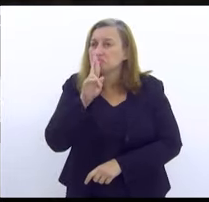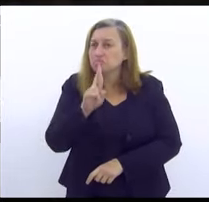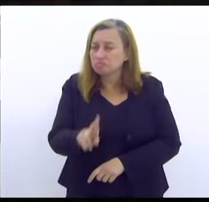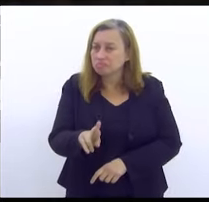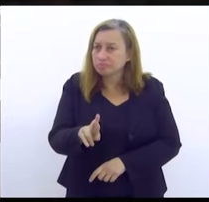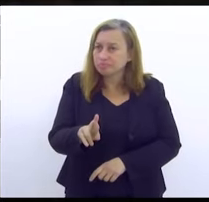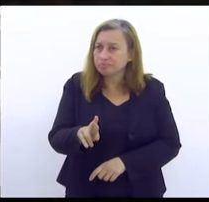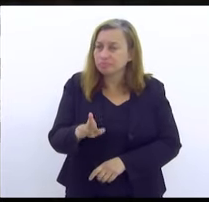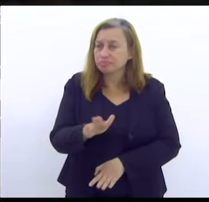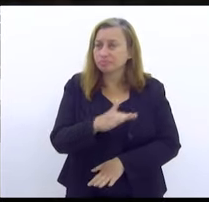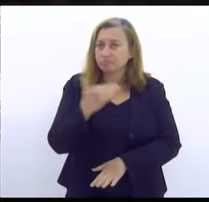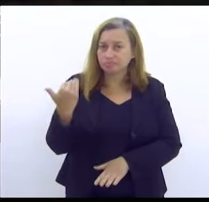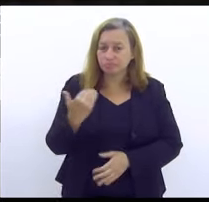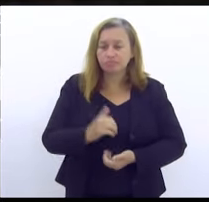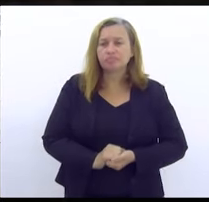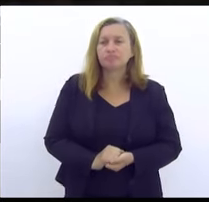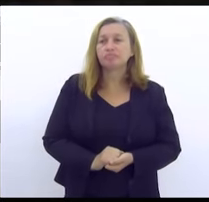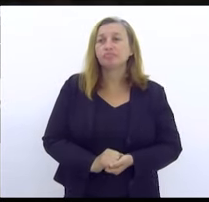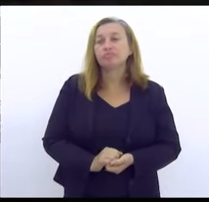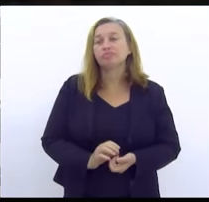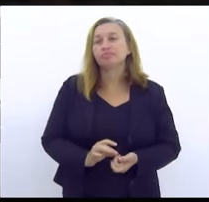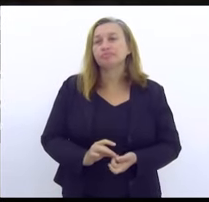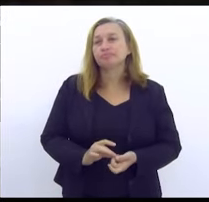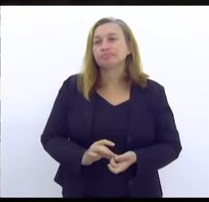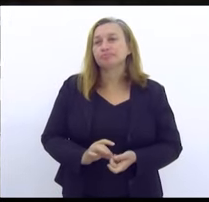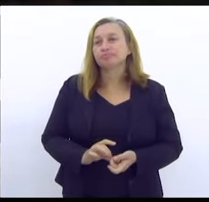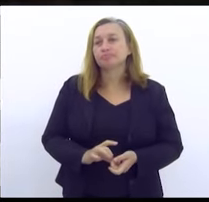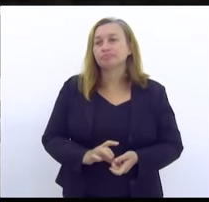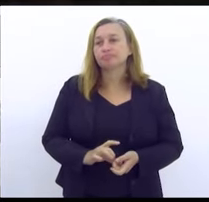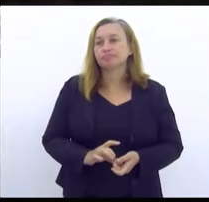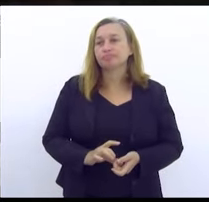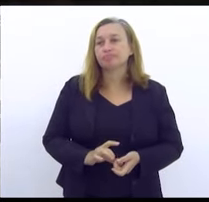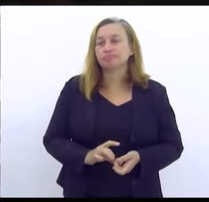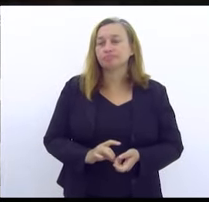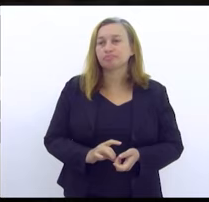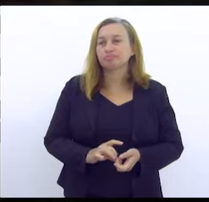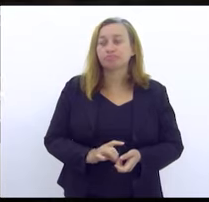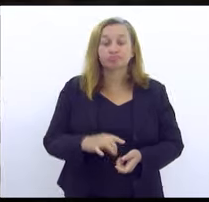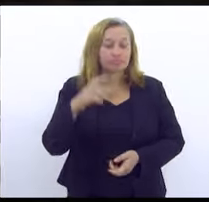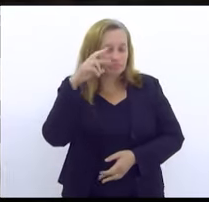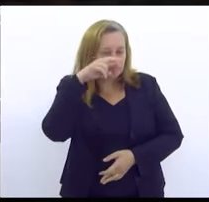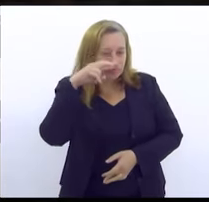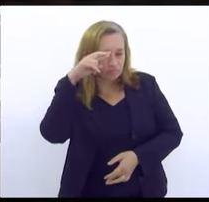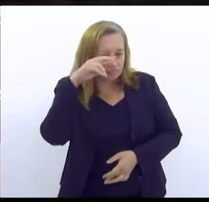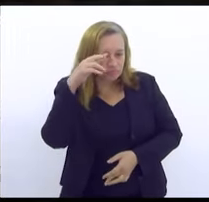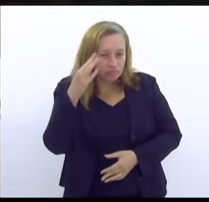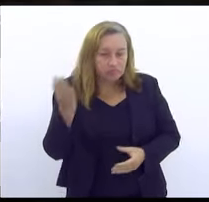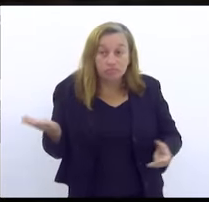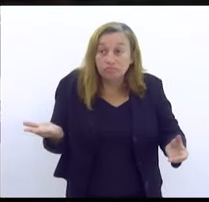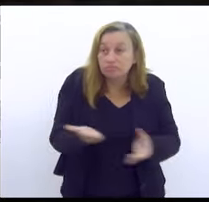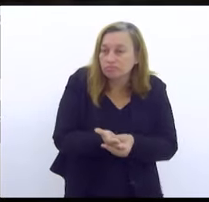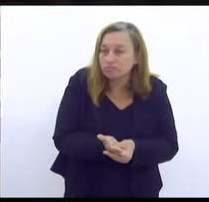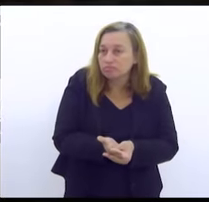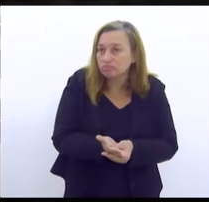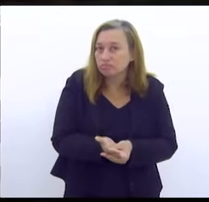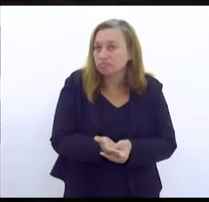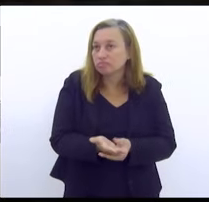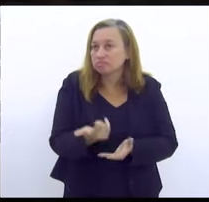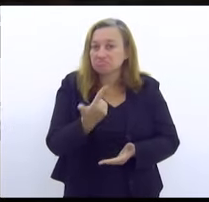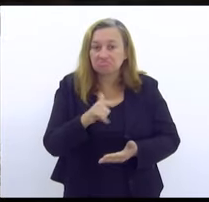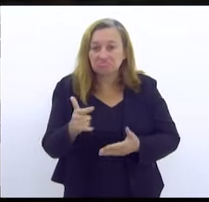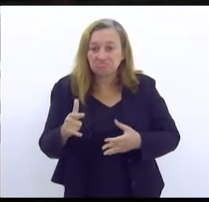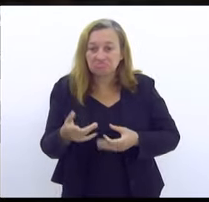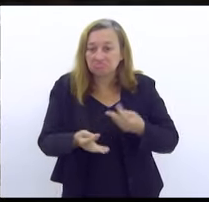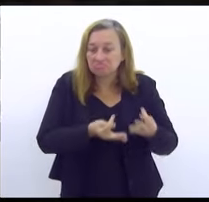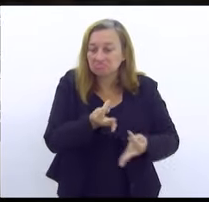sobre essas mortes, né? São investigações que são arquivadas sem o devido